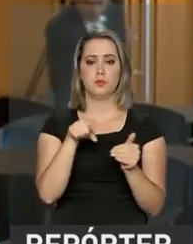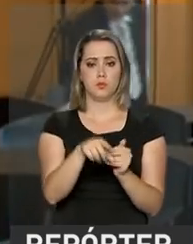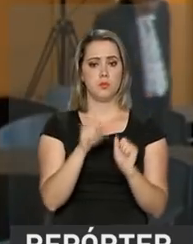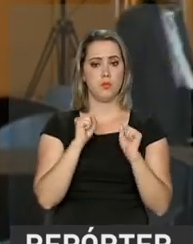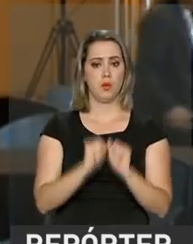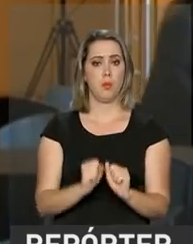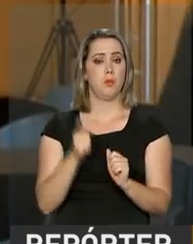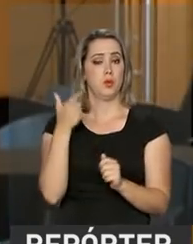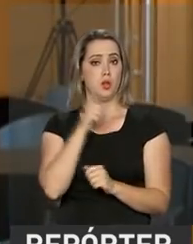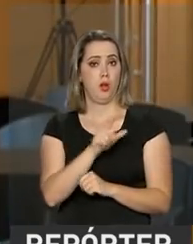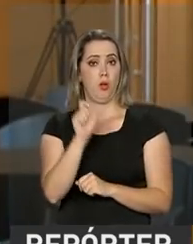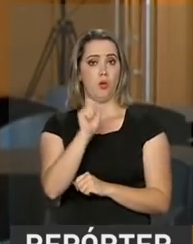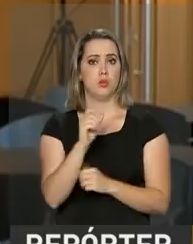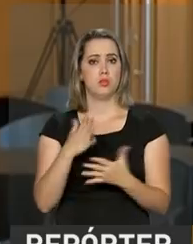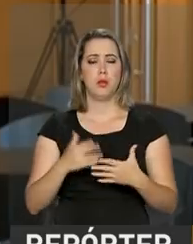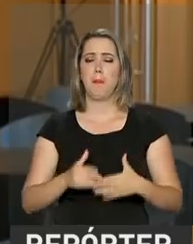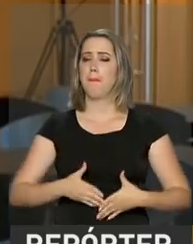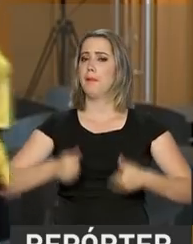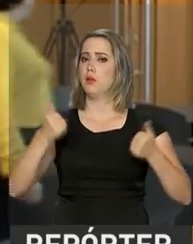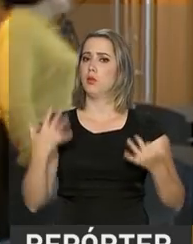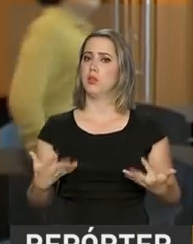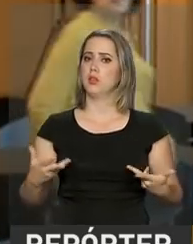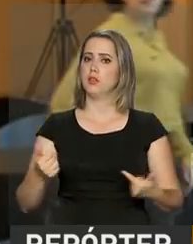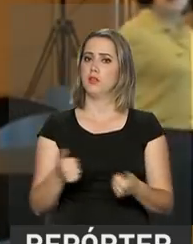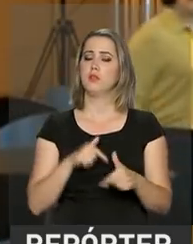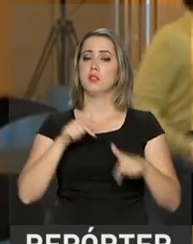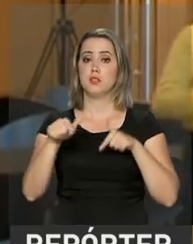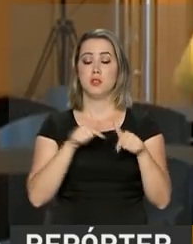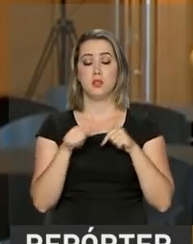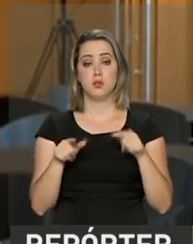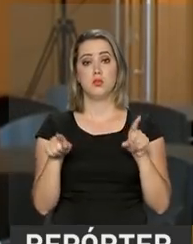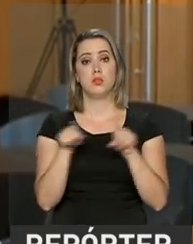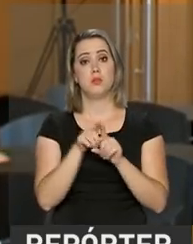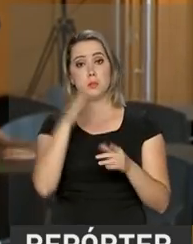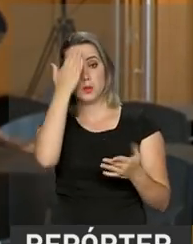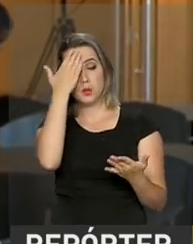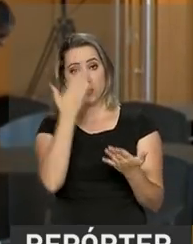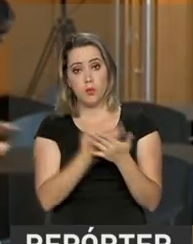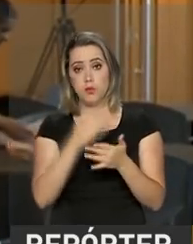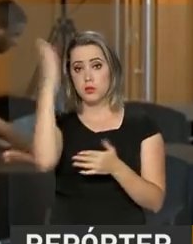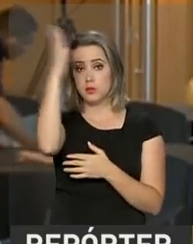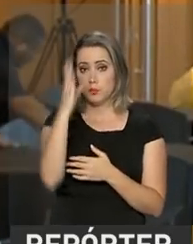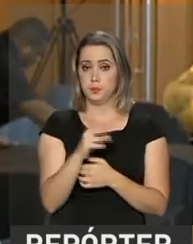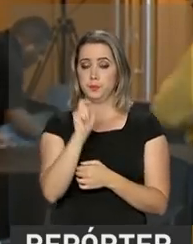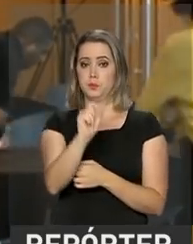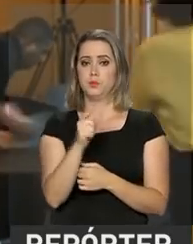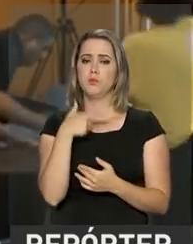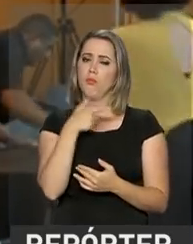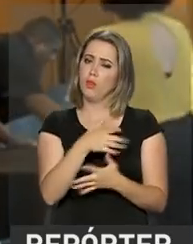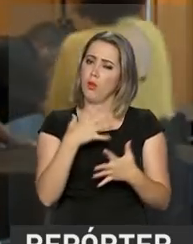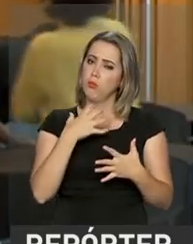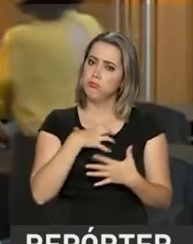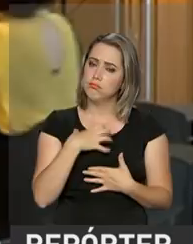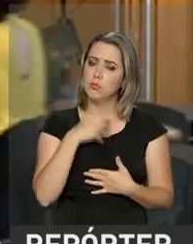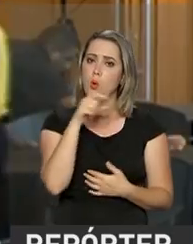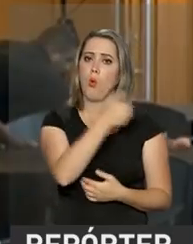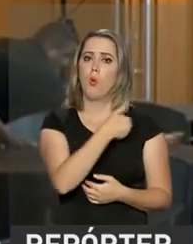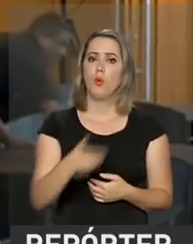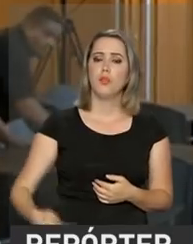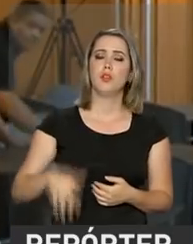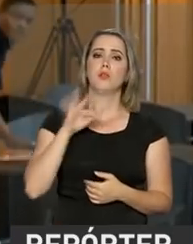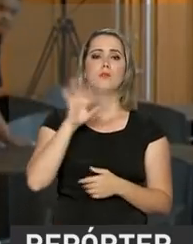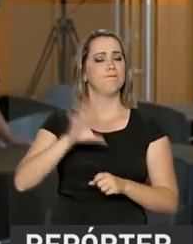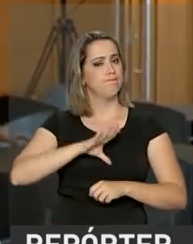de conseguir isso é aumentar a eficiência da máquina pública ea confiança do mercado em relação ao brasil e nesse sentido o governo federal tem